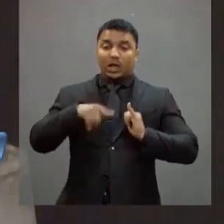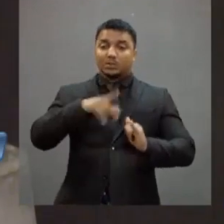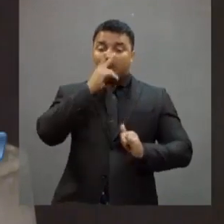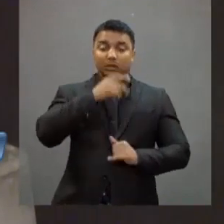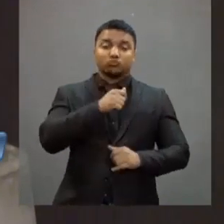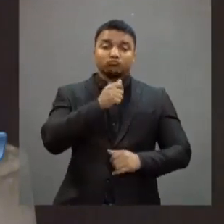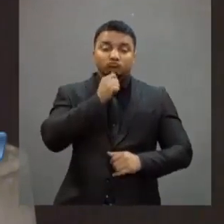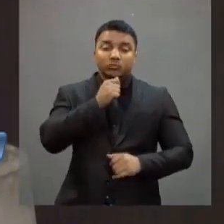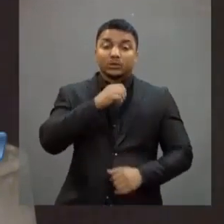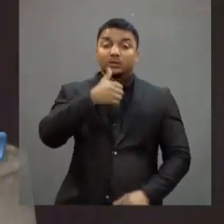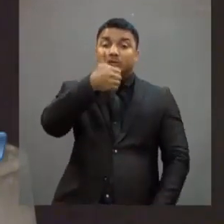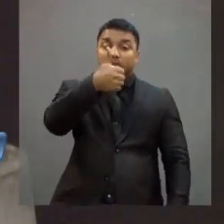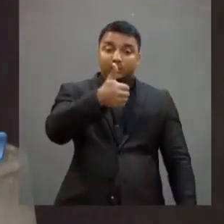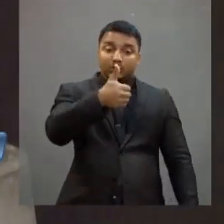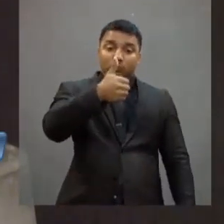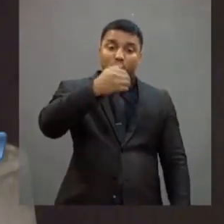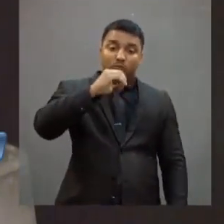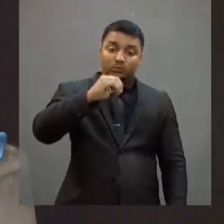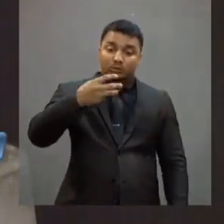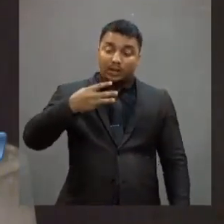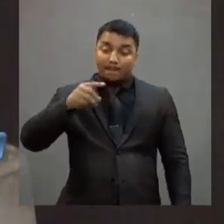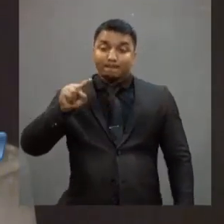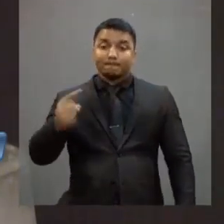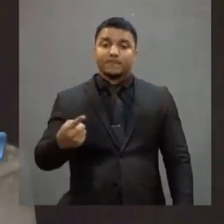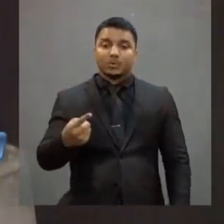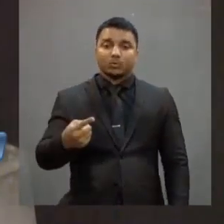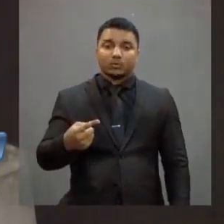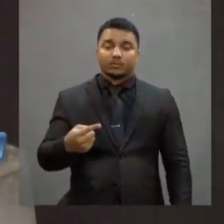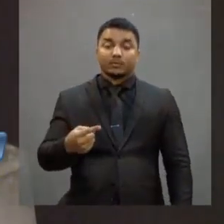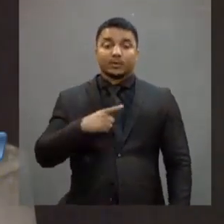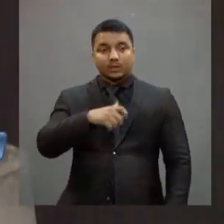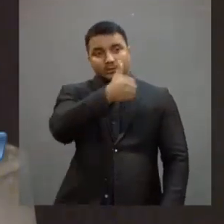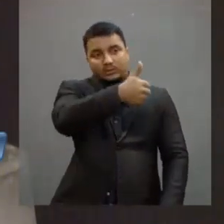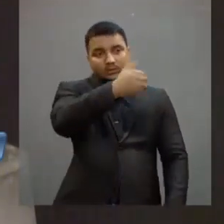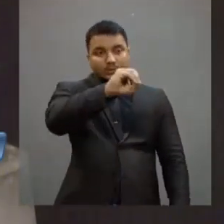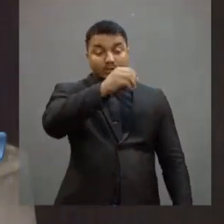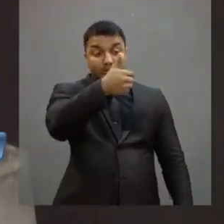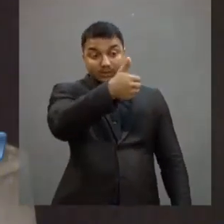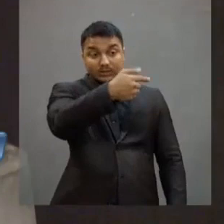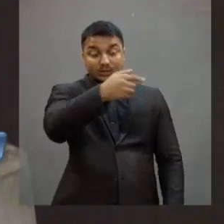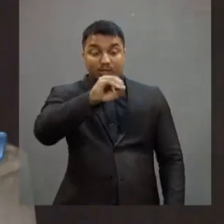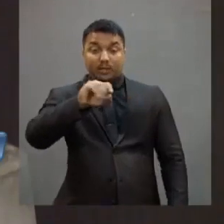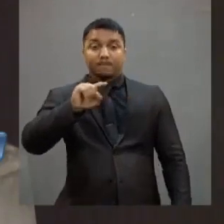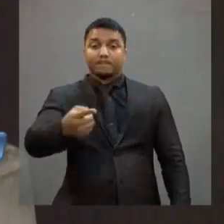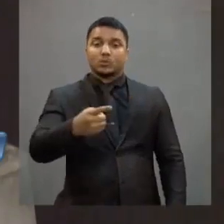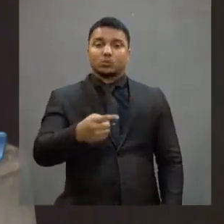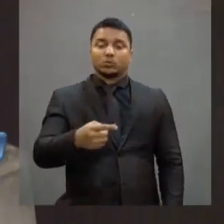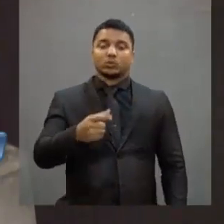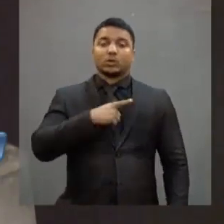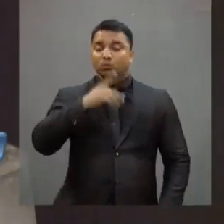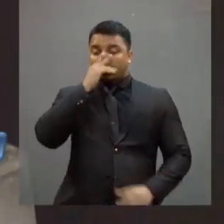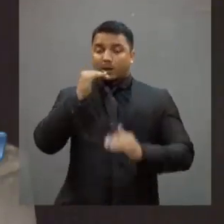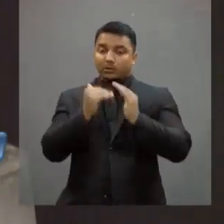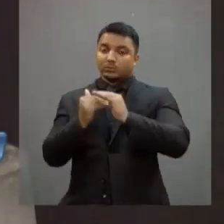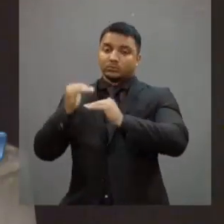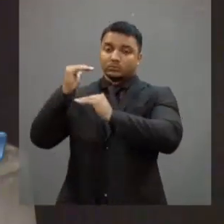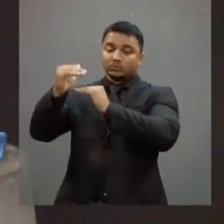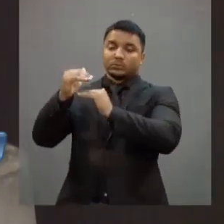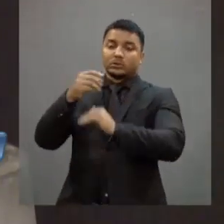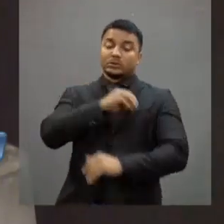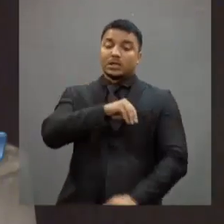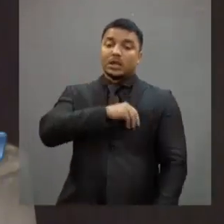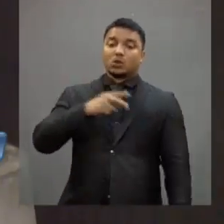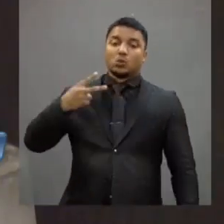de 103 mil, do total de 170 mil, que são aqueles que estão acima de 2